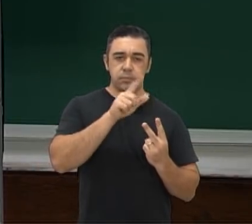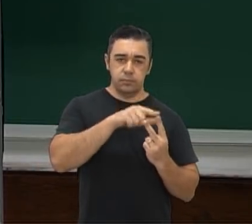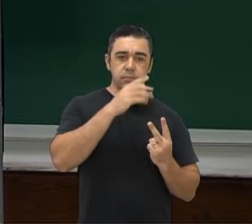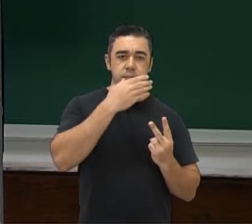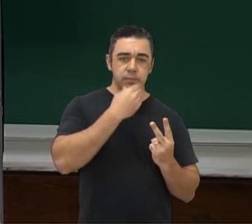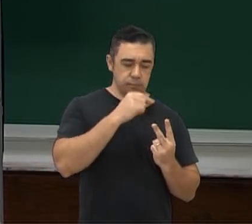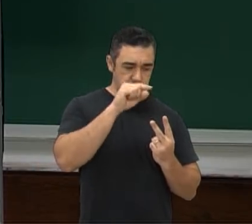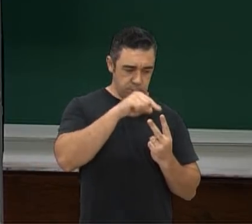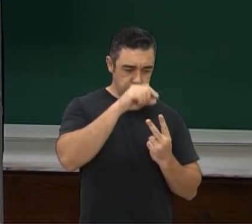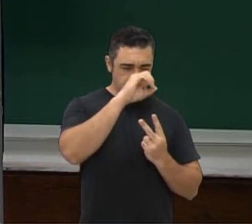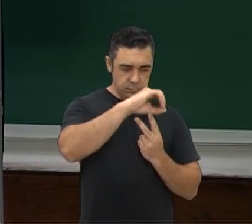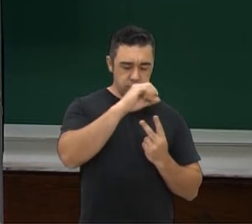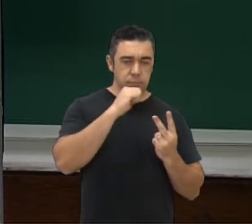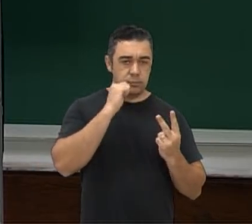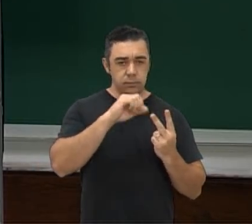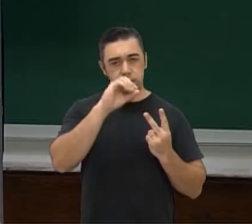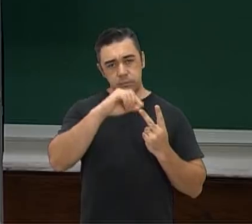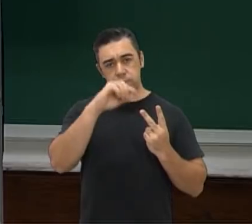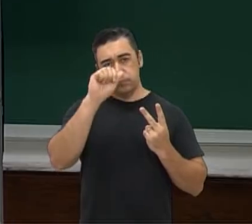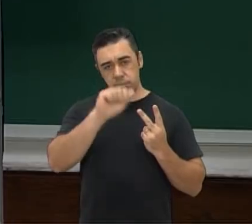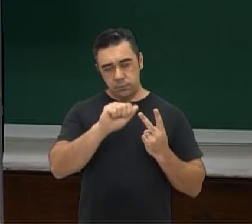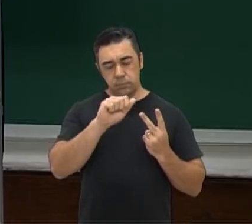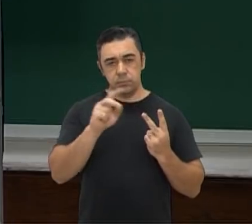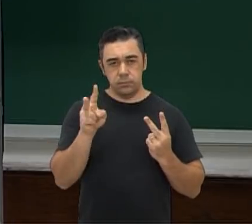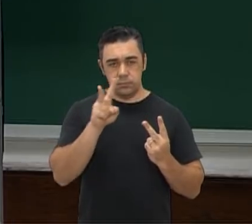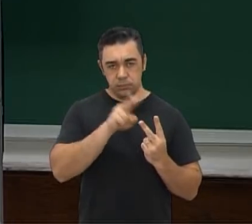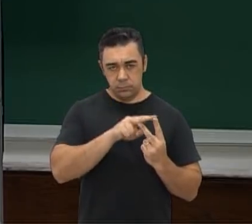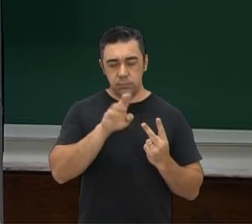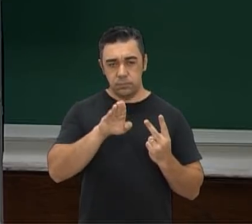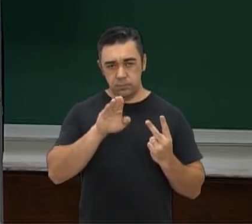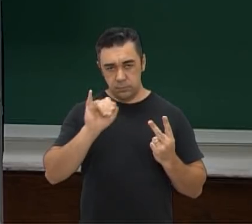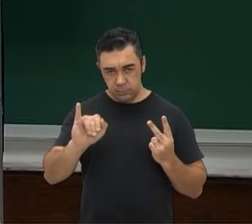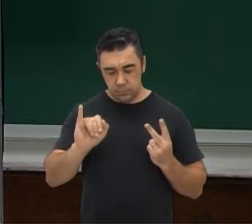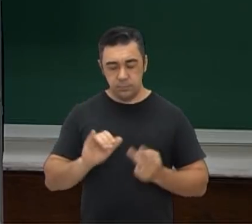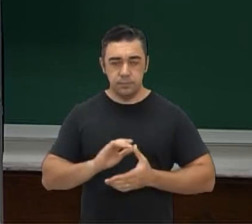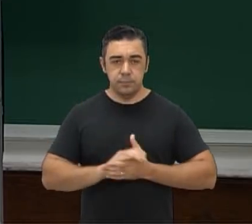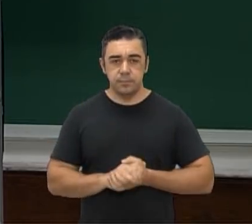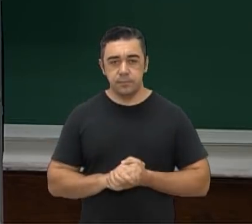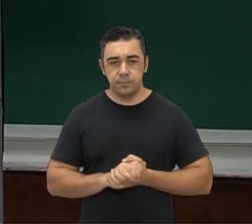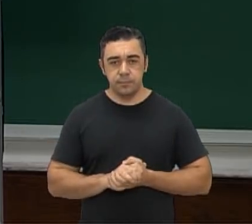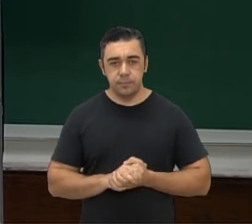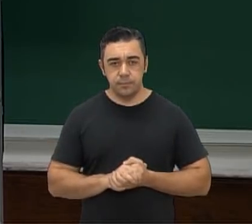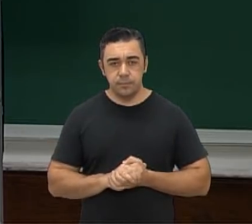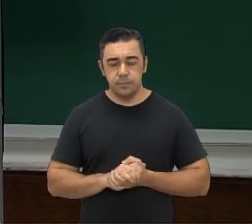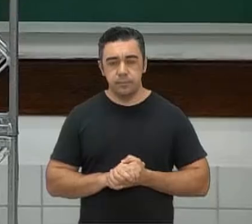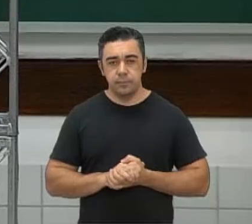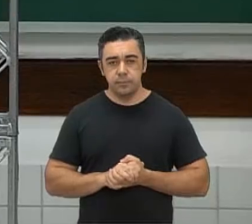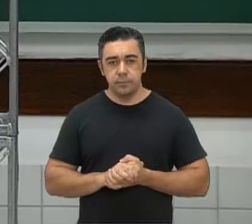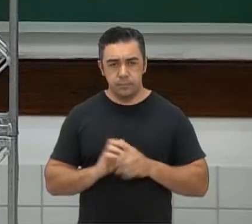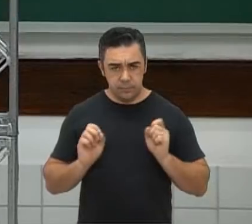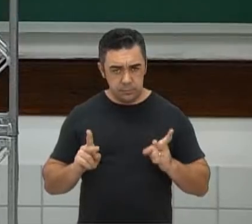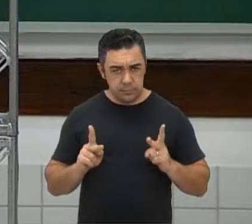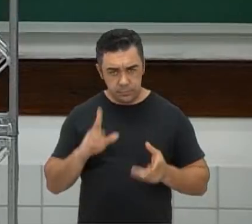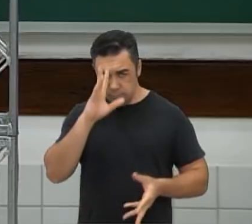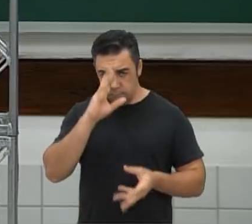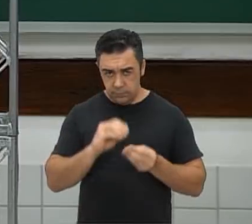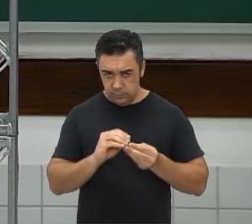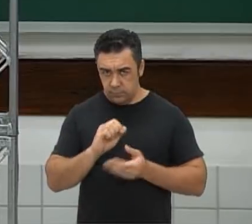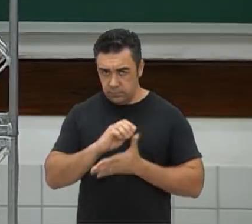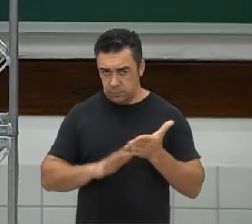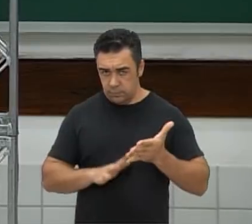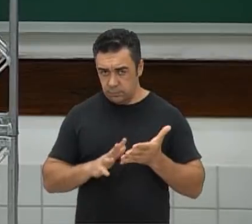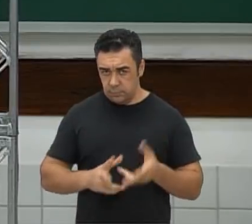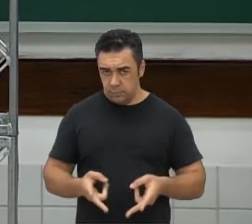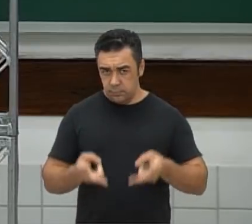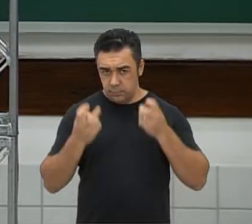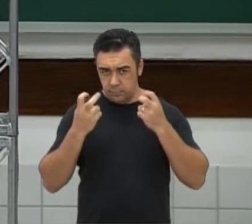o, no feminino com a, das duas formas, por isso que é considerado biforme. Ok, pessoal? Será que agora com esse exercício deu para